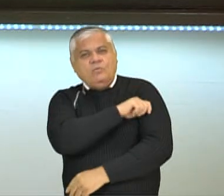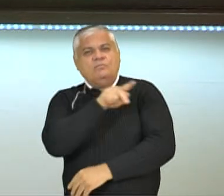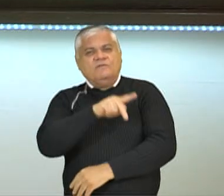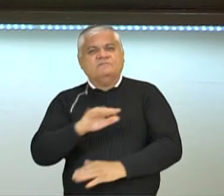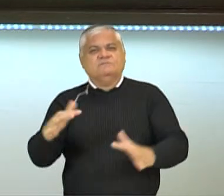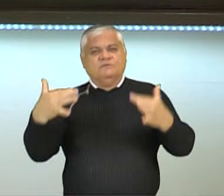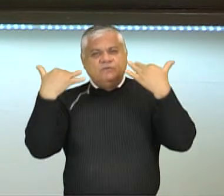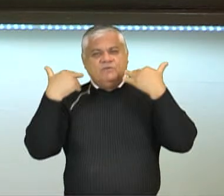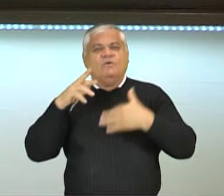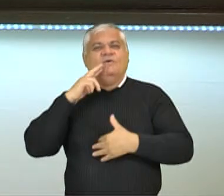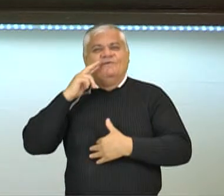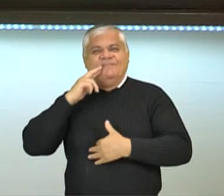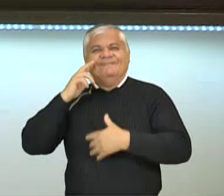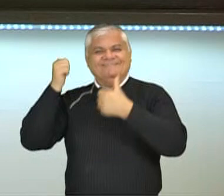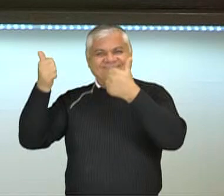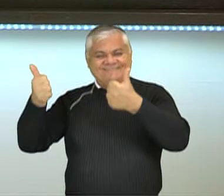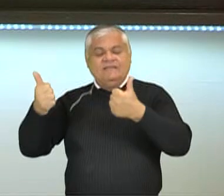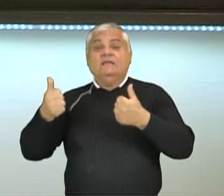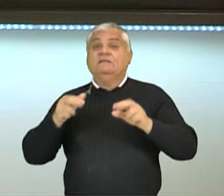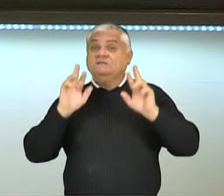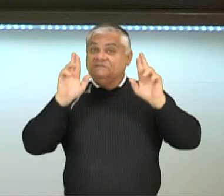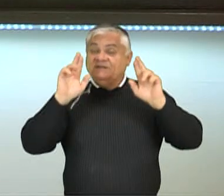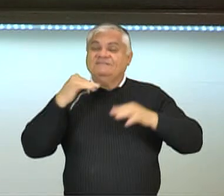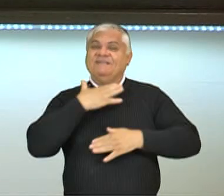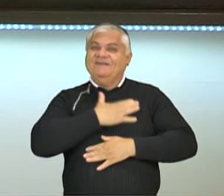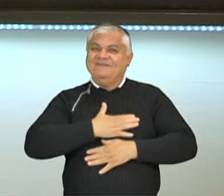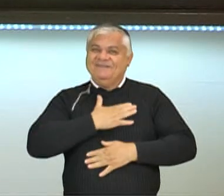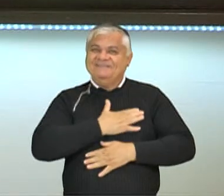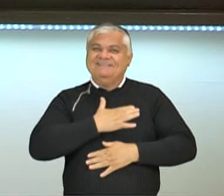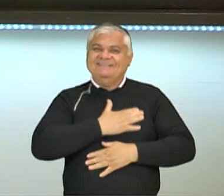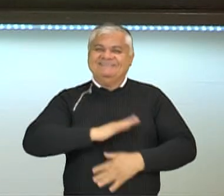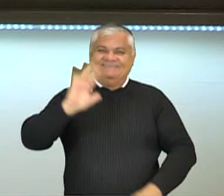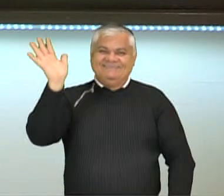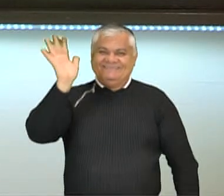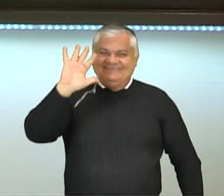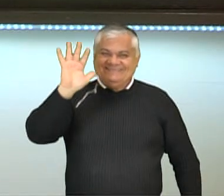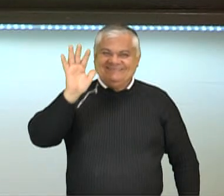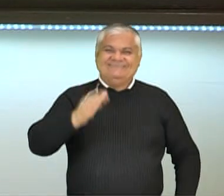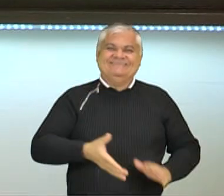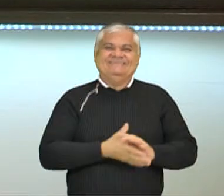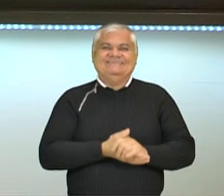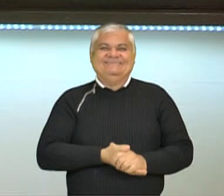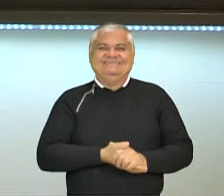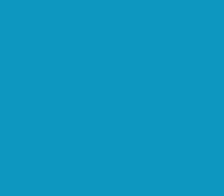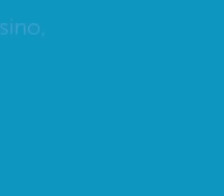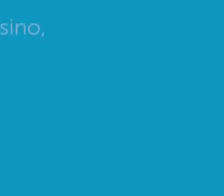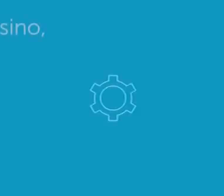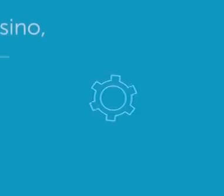professores, muito obrigada Ronaldo, espero que vocês tenham gostado, até breve, tchau, tchau.